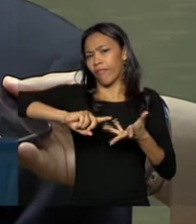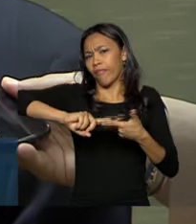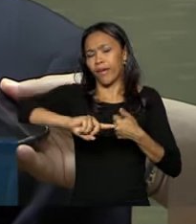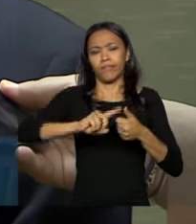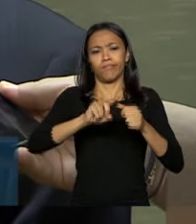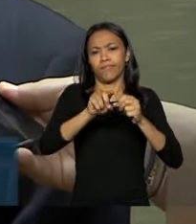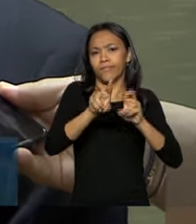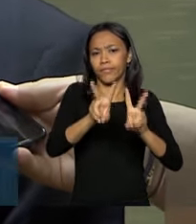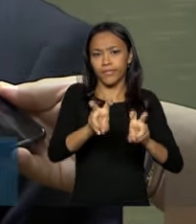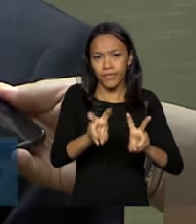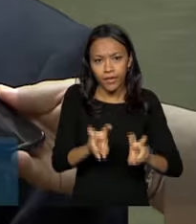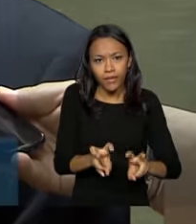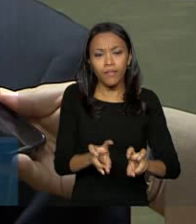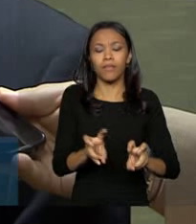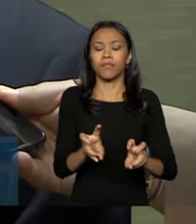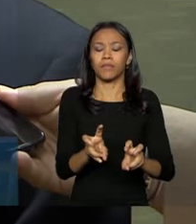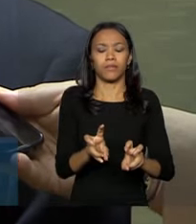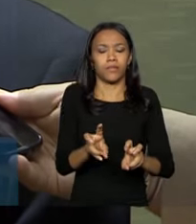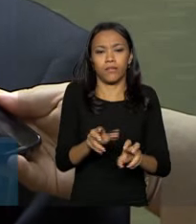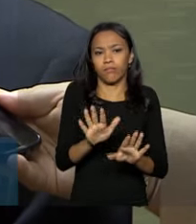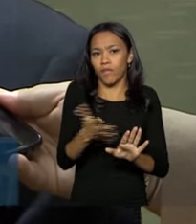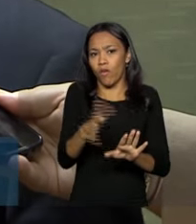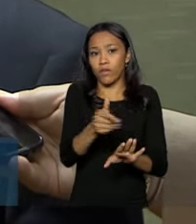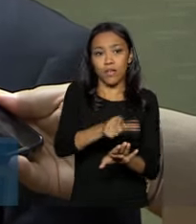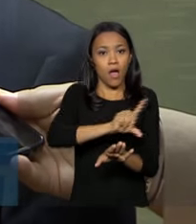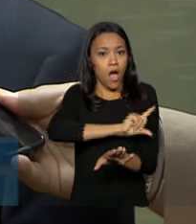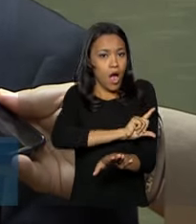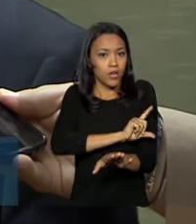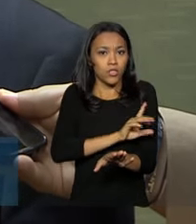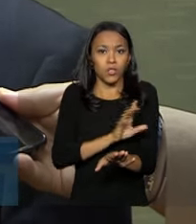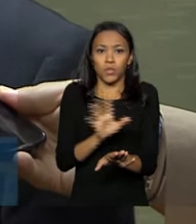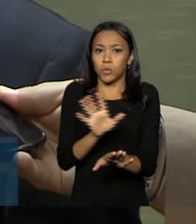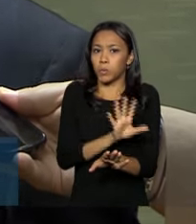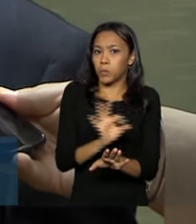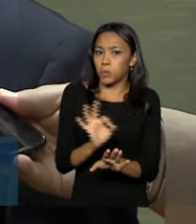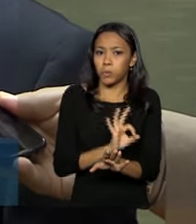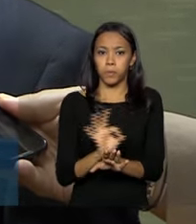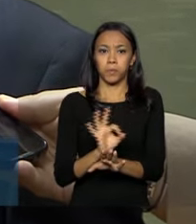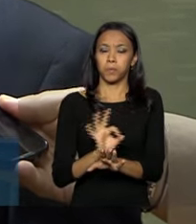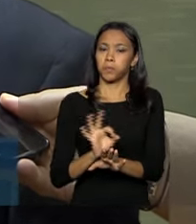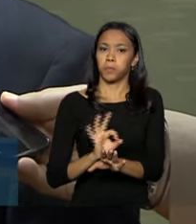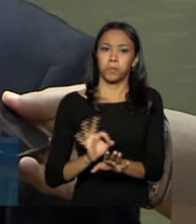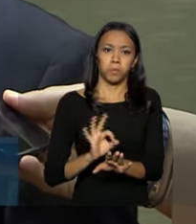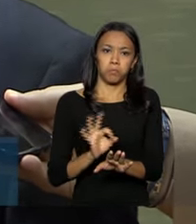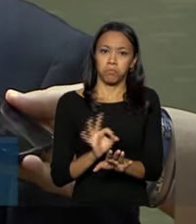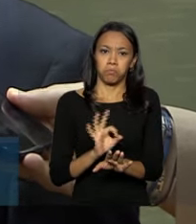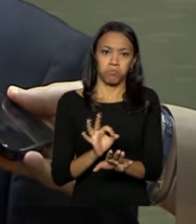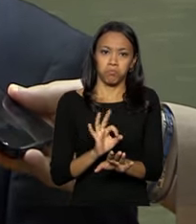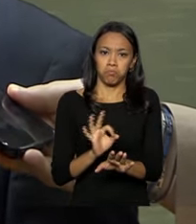que não vinham sendo, talvez, tratados nesse grau